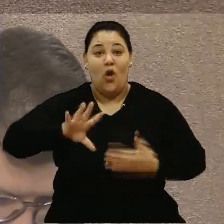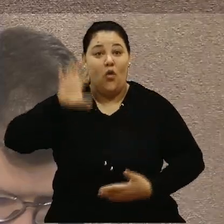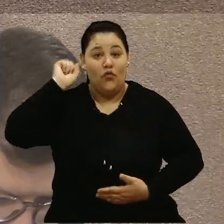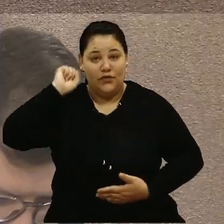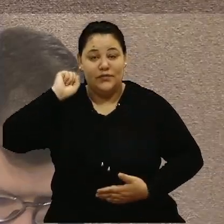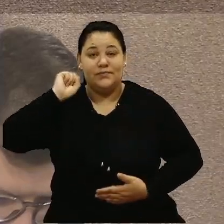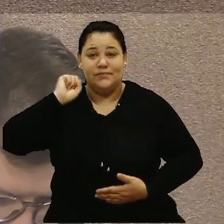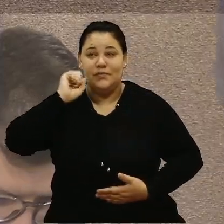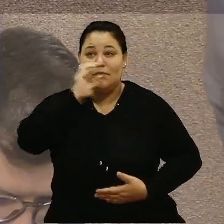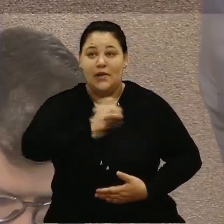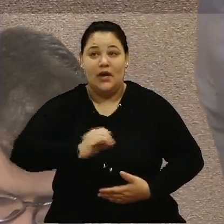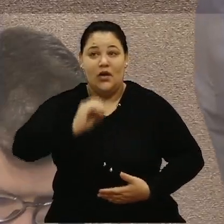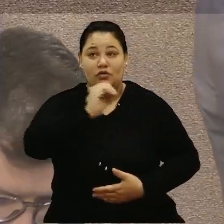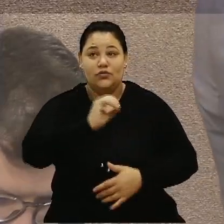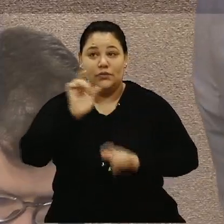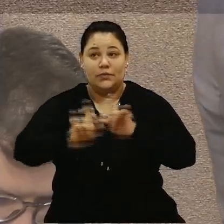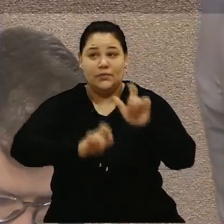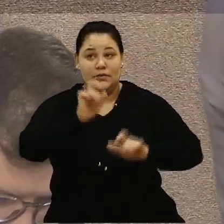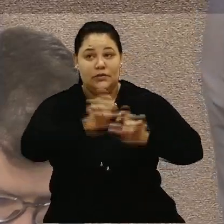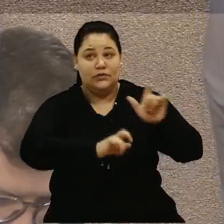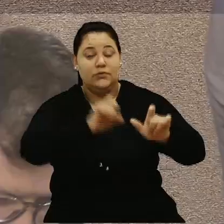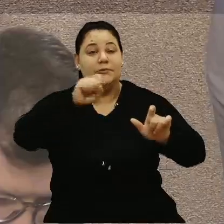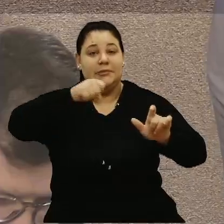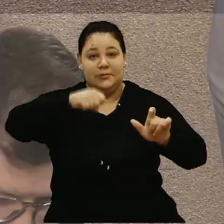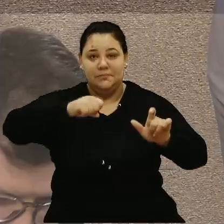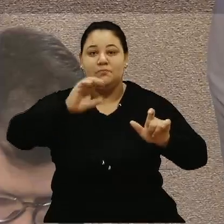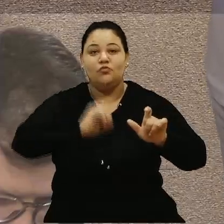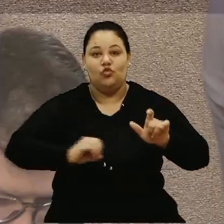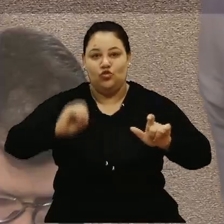uma excelente pessoa, um excelente militar,